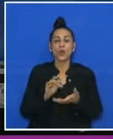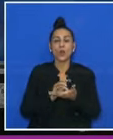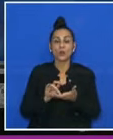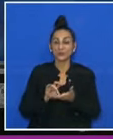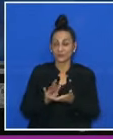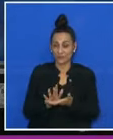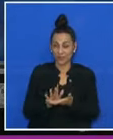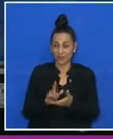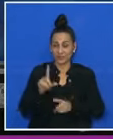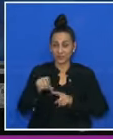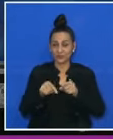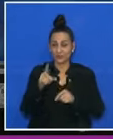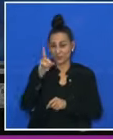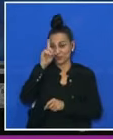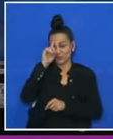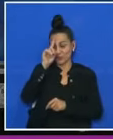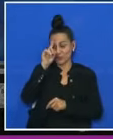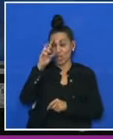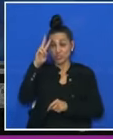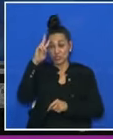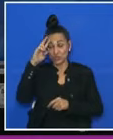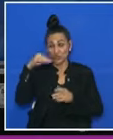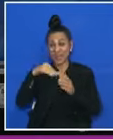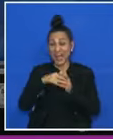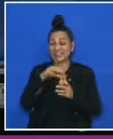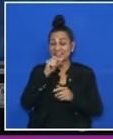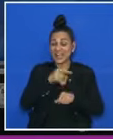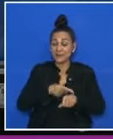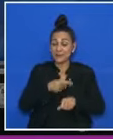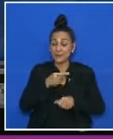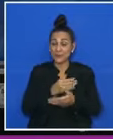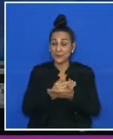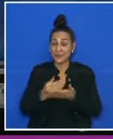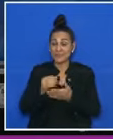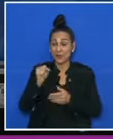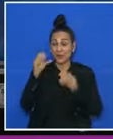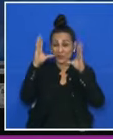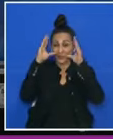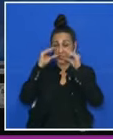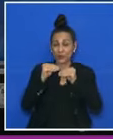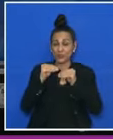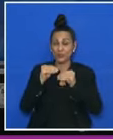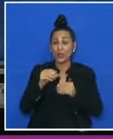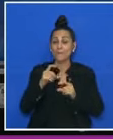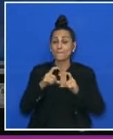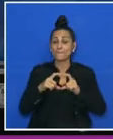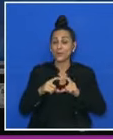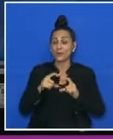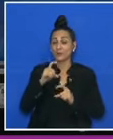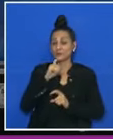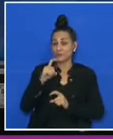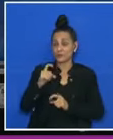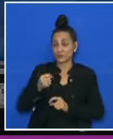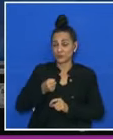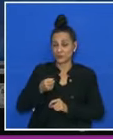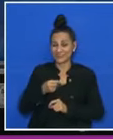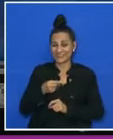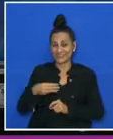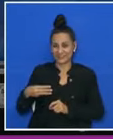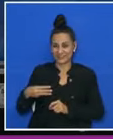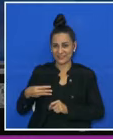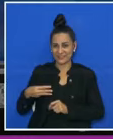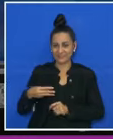Loto Fácil com sorteios diários de segunda a sábado, sempre a partir das 8 da noite. Bola verde, número 13.